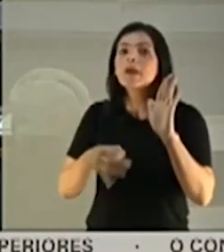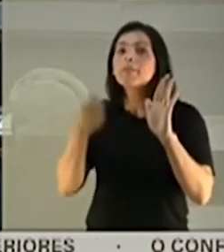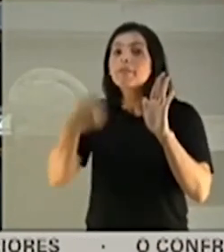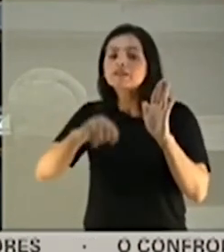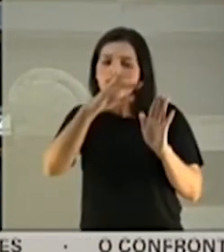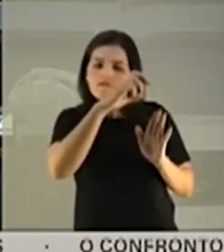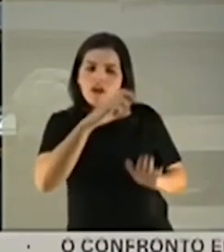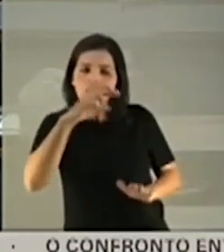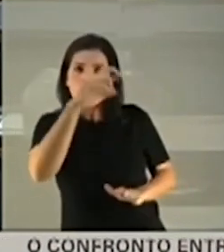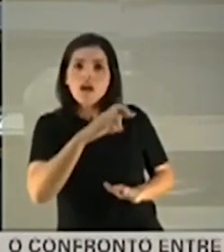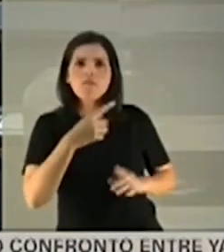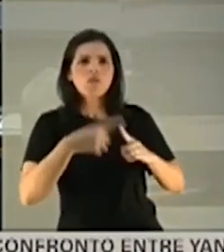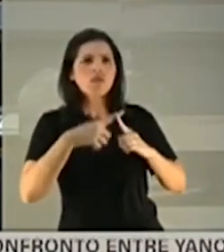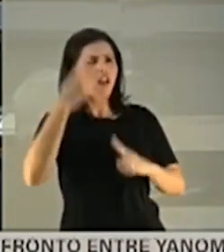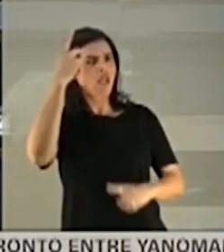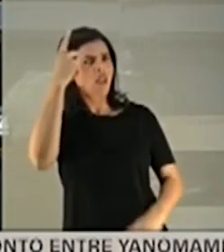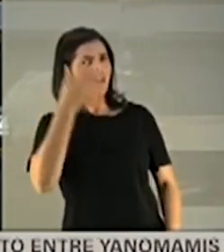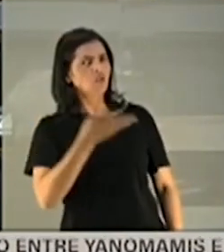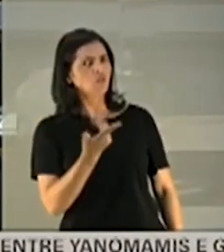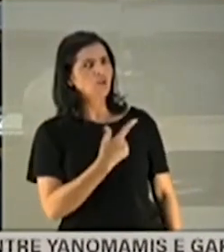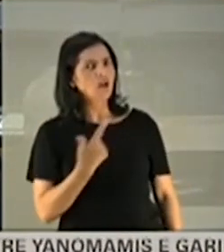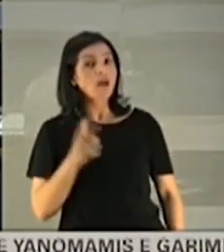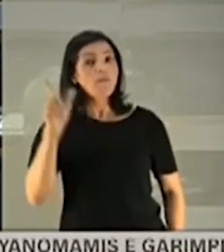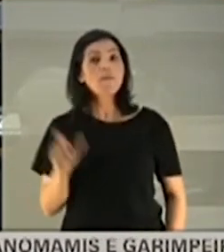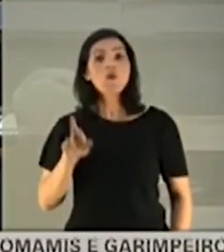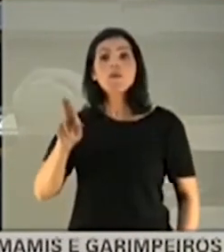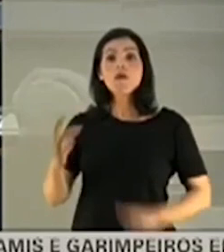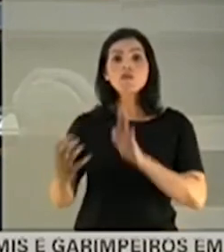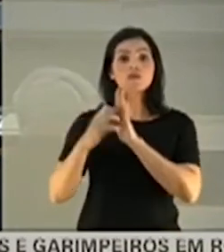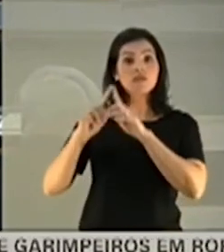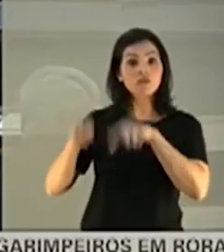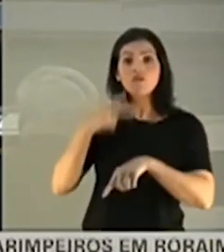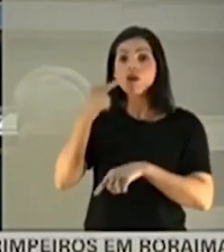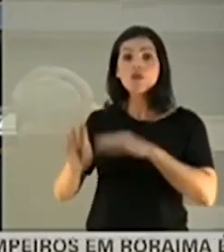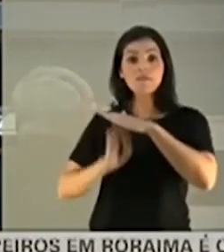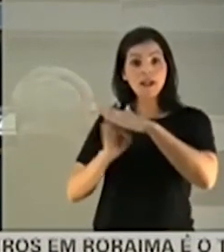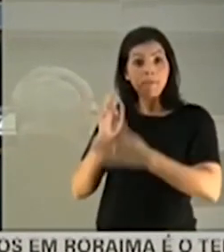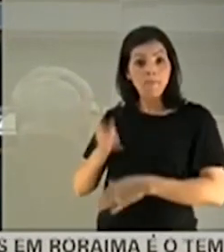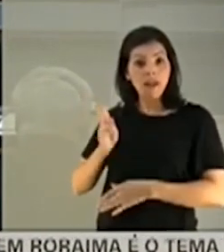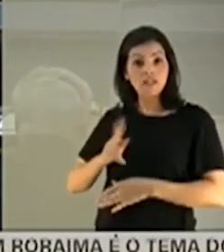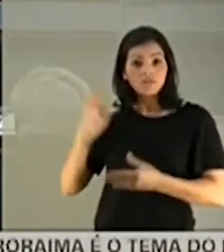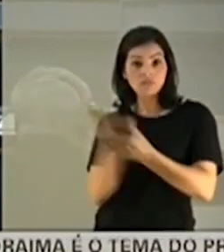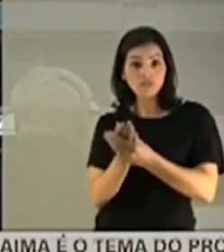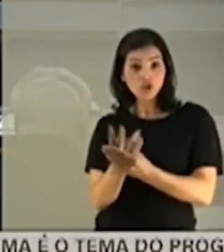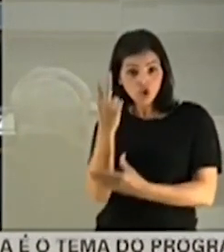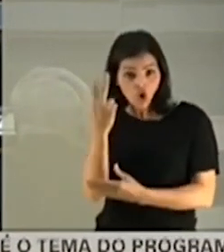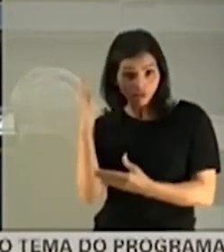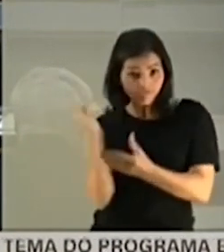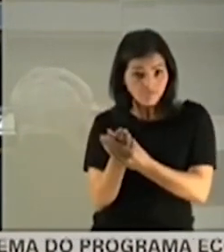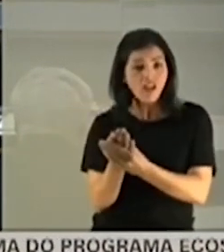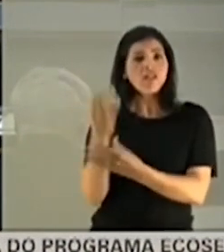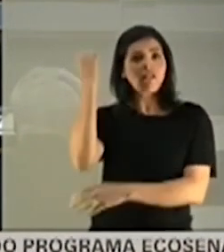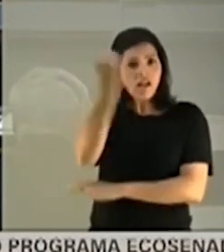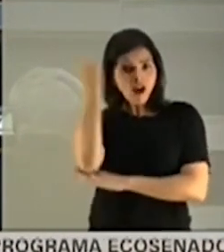verificado, que é anormal. O próprio meu irmão aqui, servidor, disse que a mesma empresa já está envolvida em outros 2 casos graves. Quer dizer, tinham todos